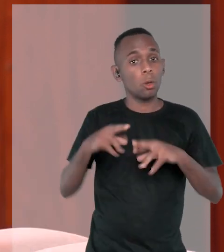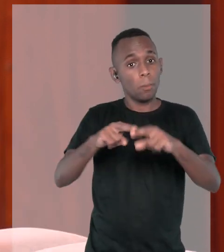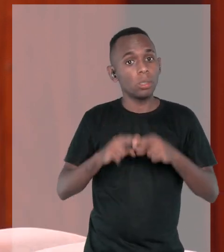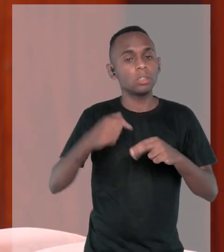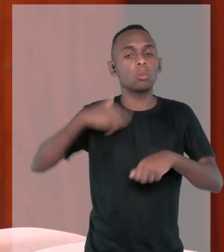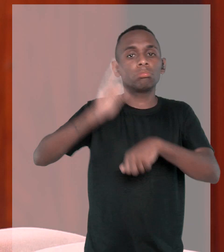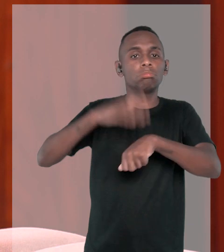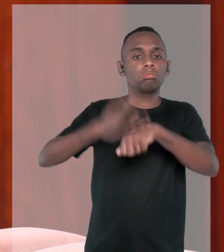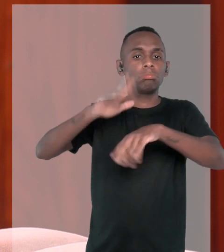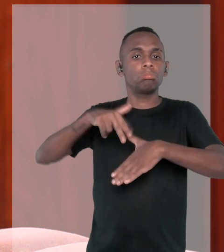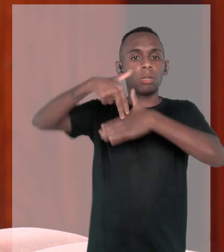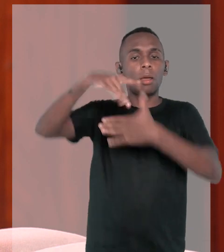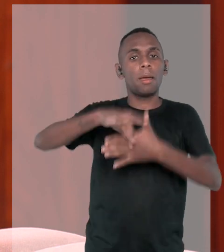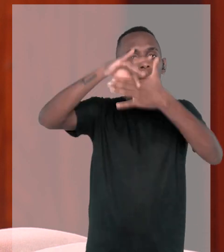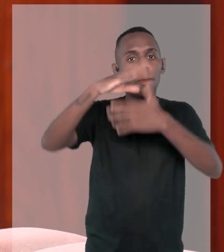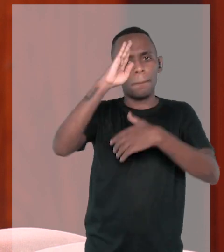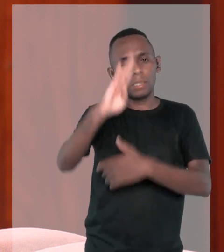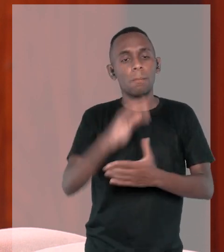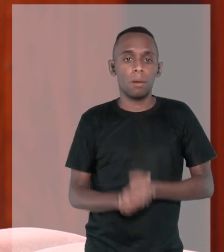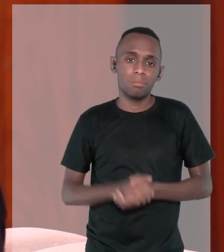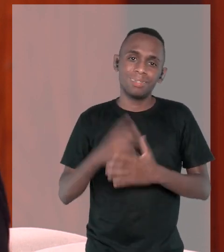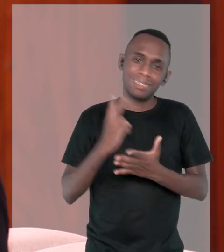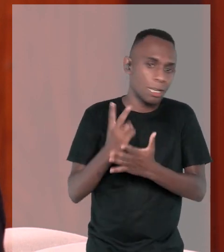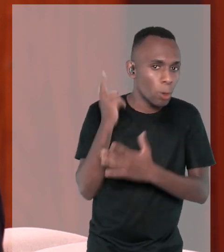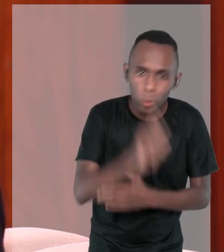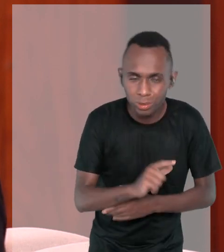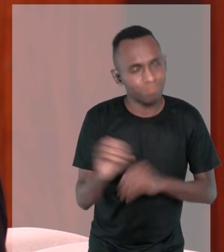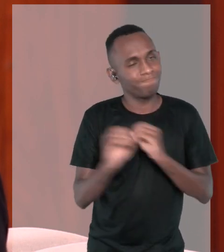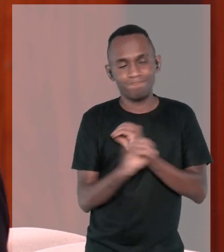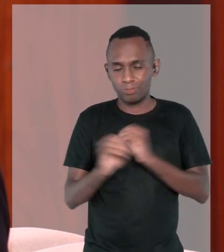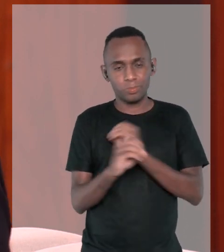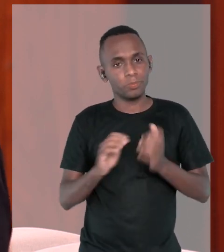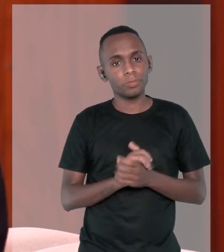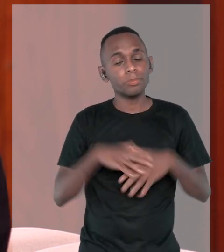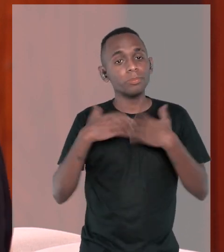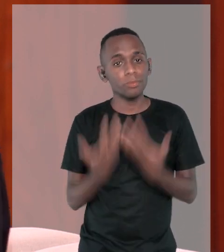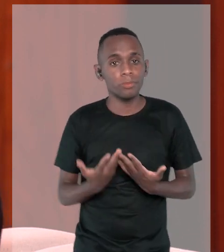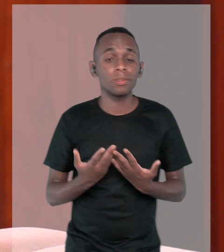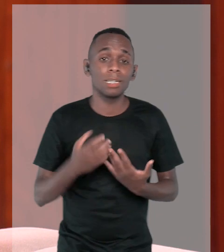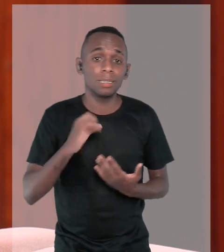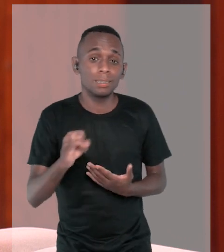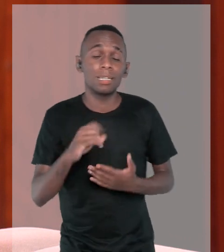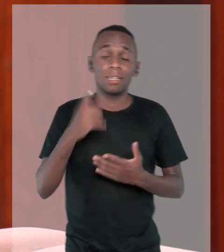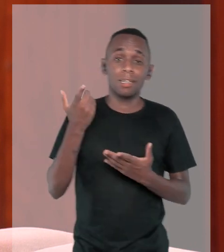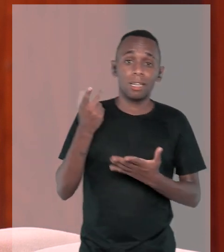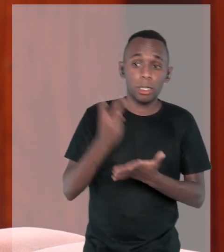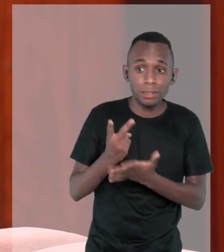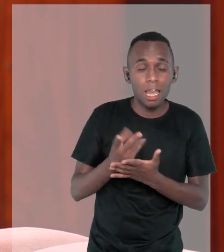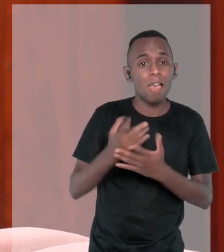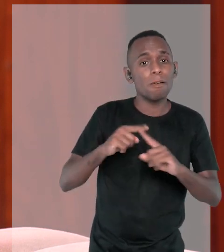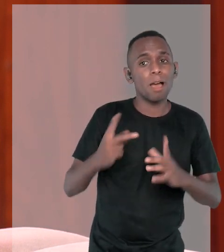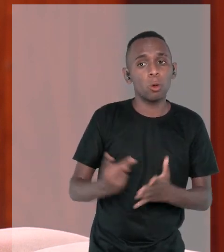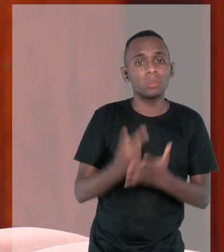que ser protagonista. Nem sempre eu consigo fazer isso. Então, casa de ferreiro, espeto de pau,